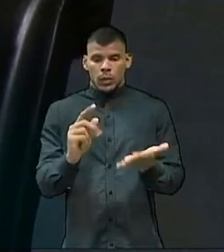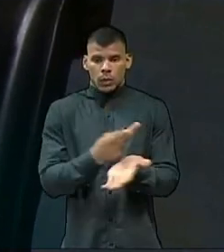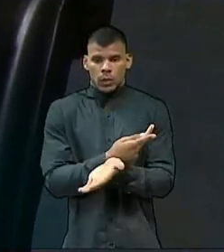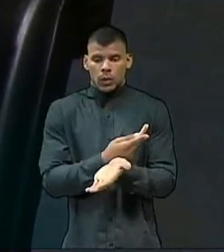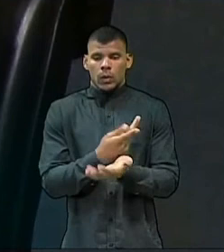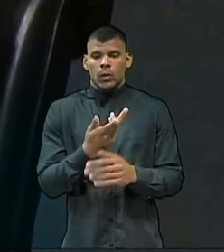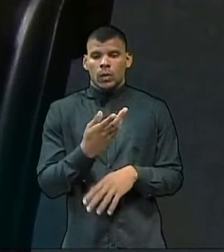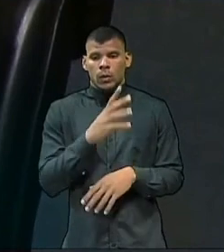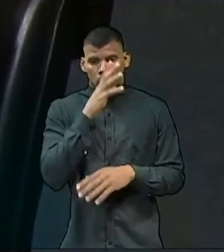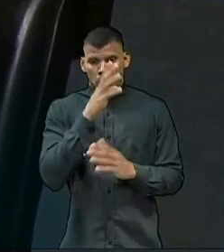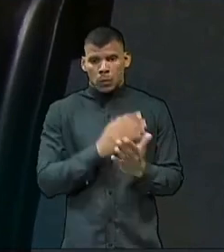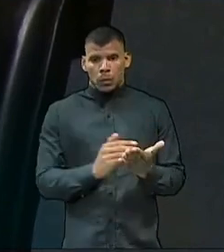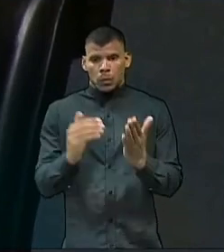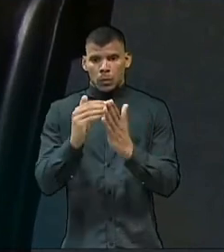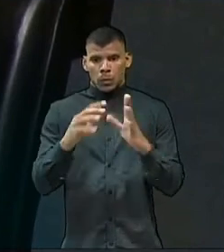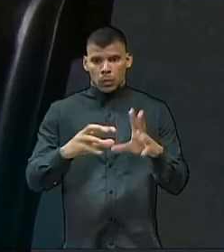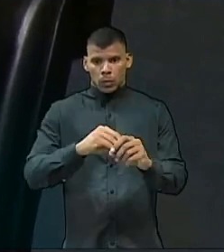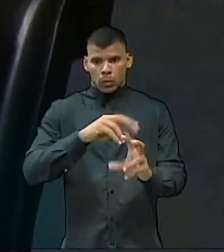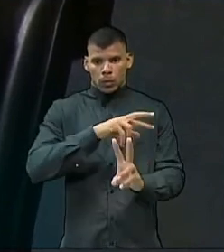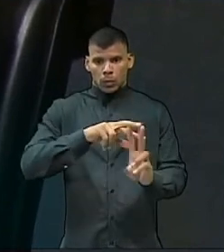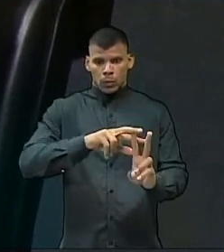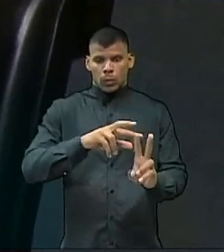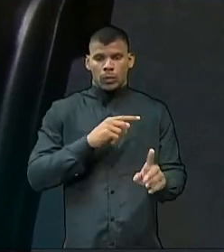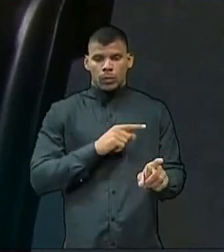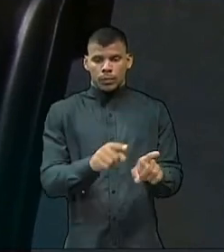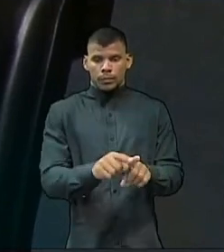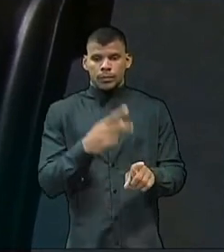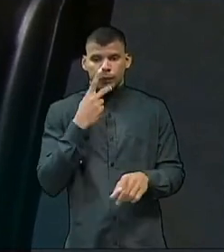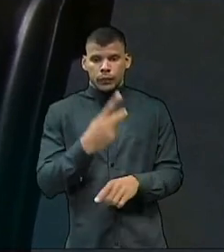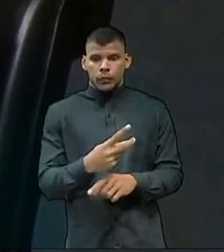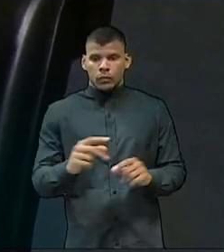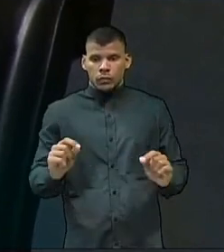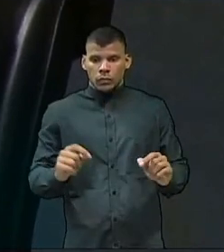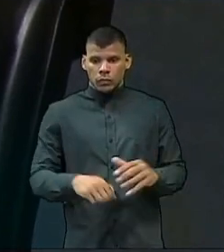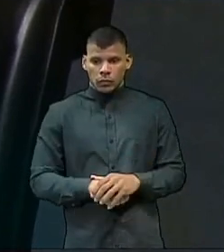excessos dentro dos presídios. E Vossa Excelência também falou aqui da educação e eu